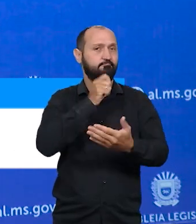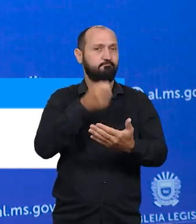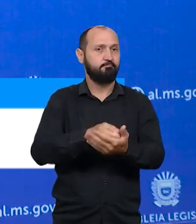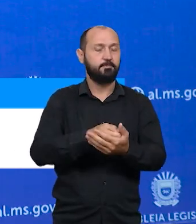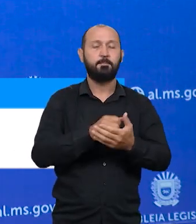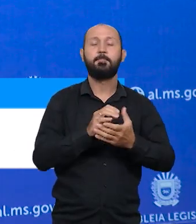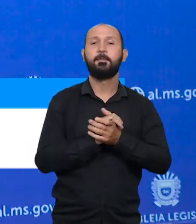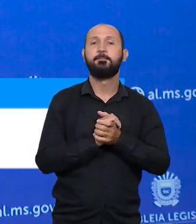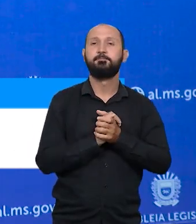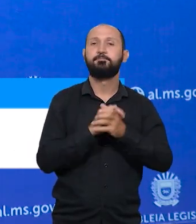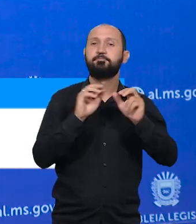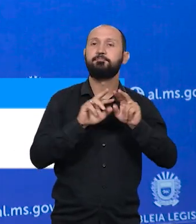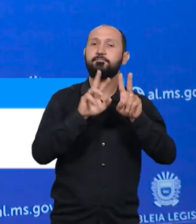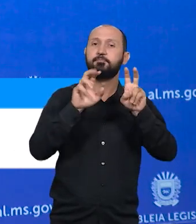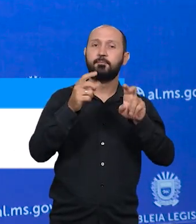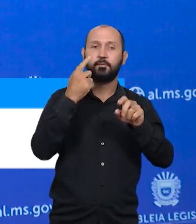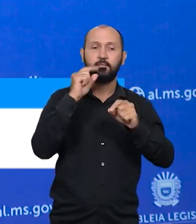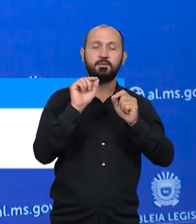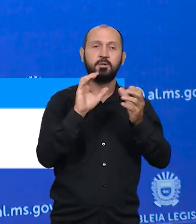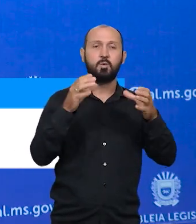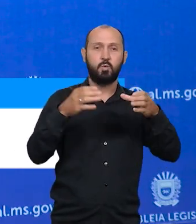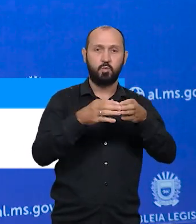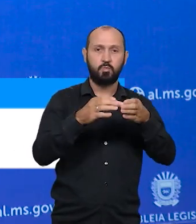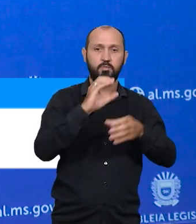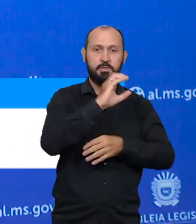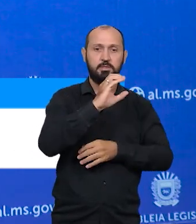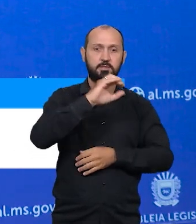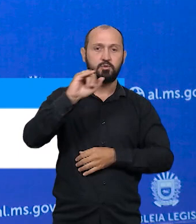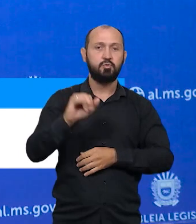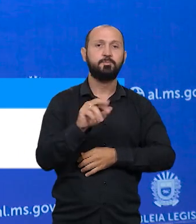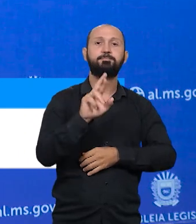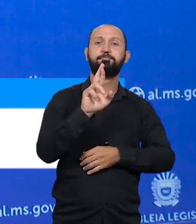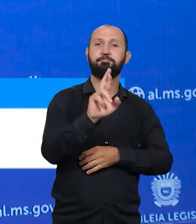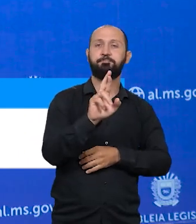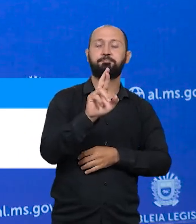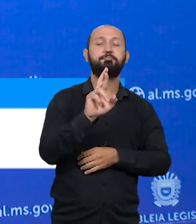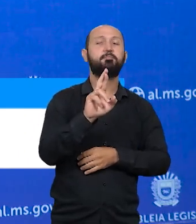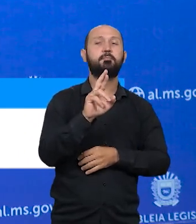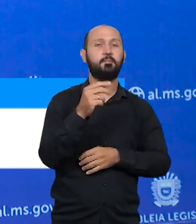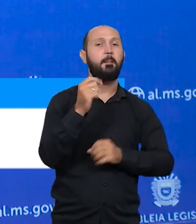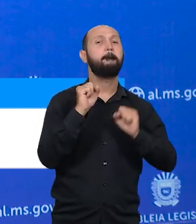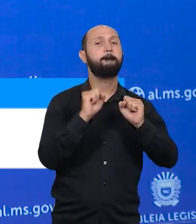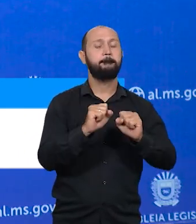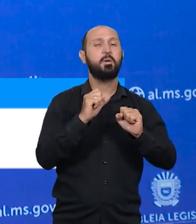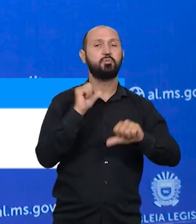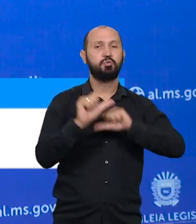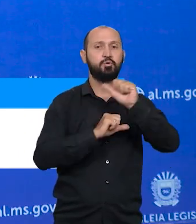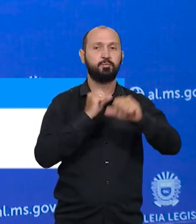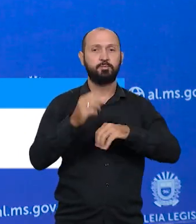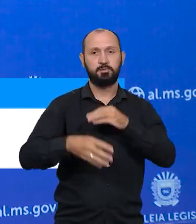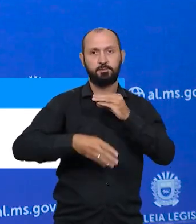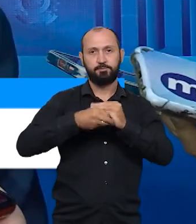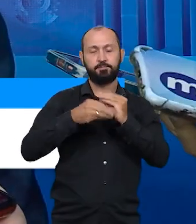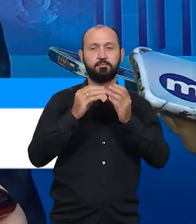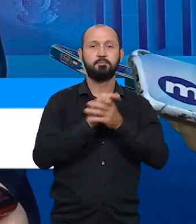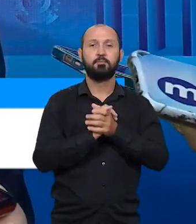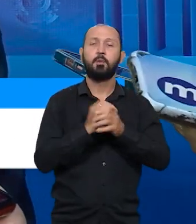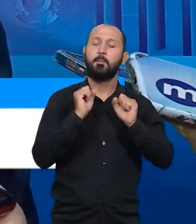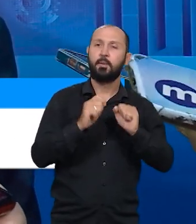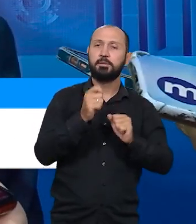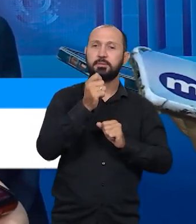dos Servidores a pauta passará pela comissão de Constituição justiça e redação e pode sofrer emendas